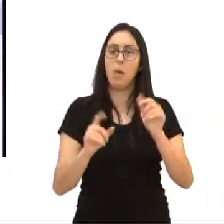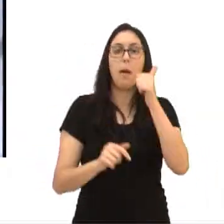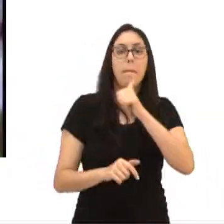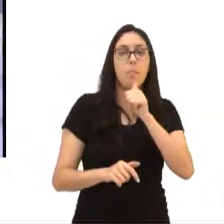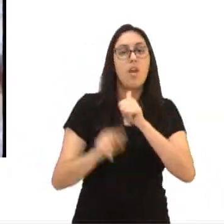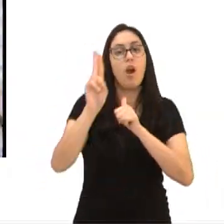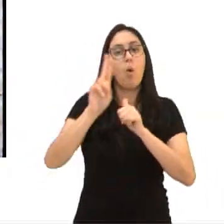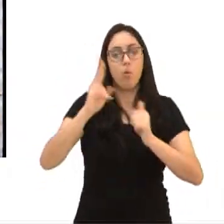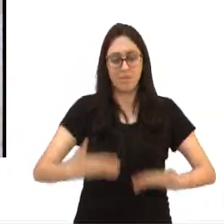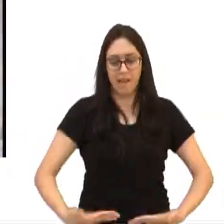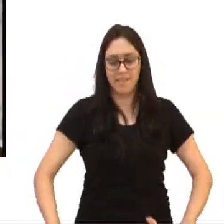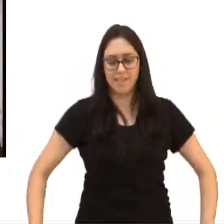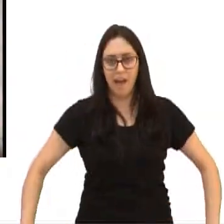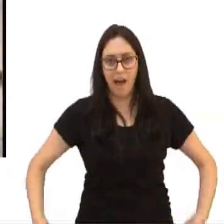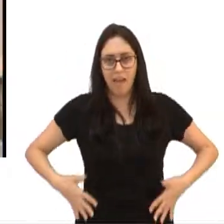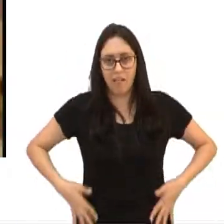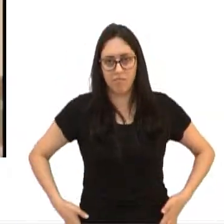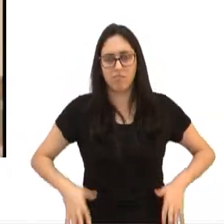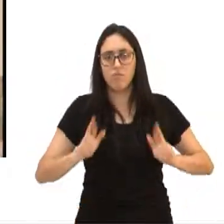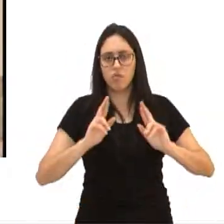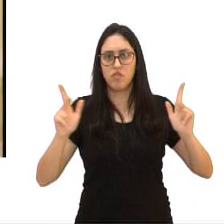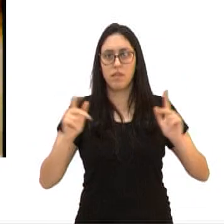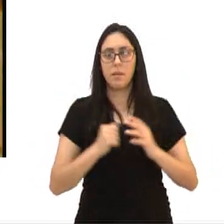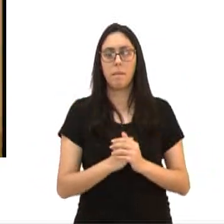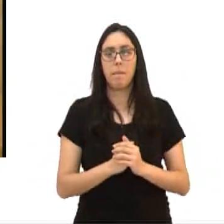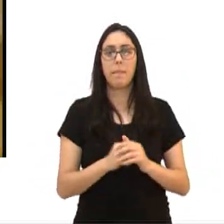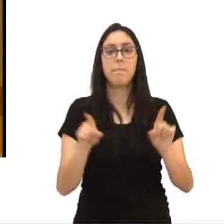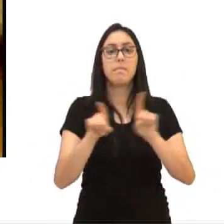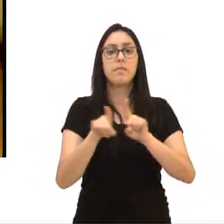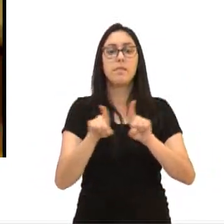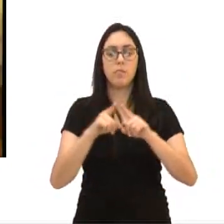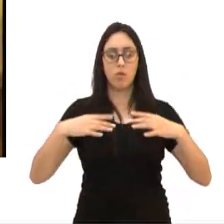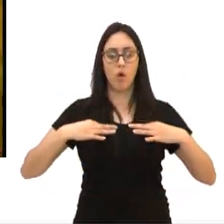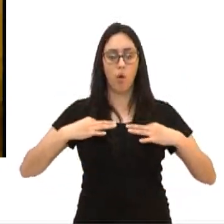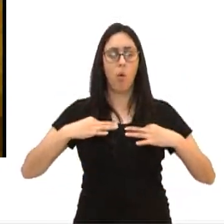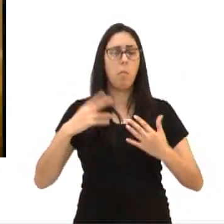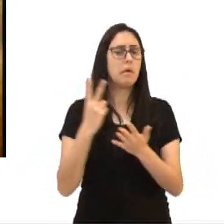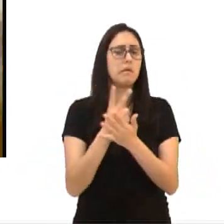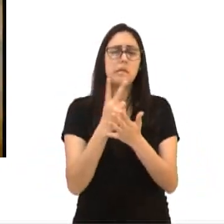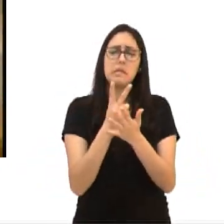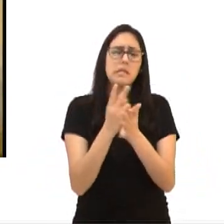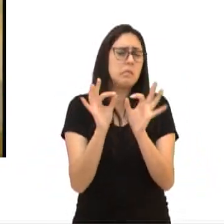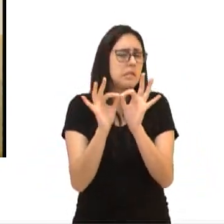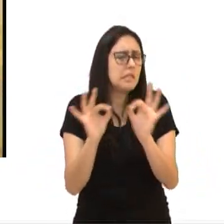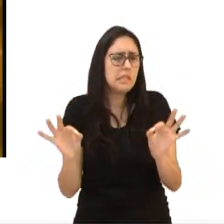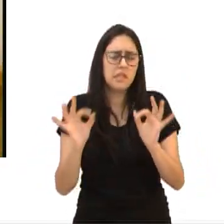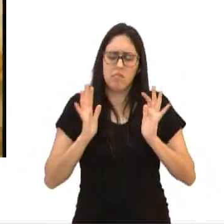usam o sari. As roupas se caracterizam por serem roupas simples,